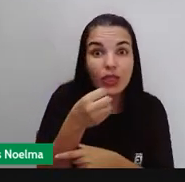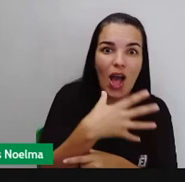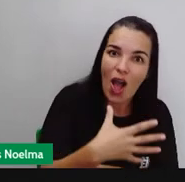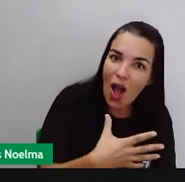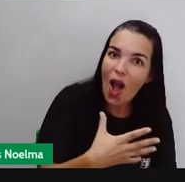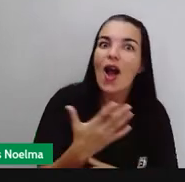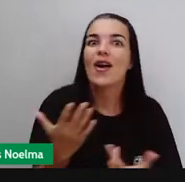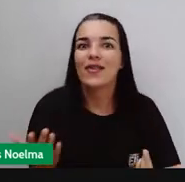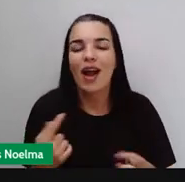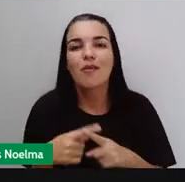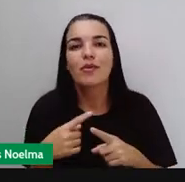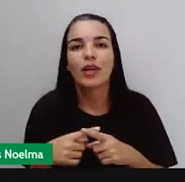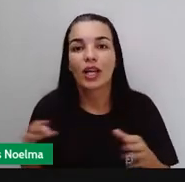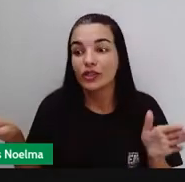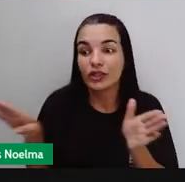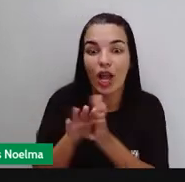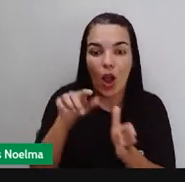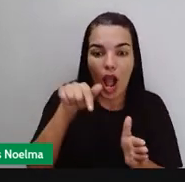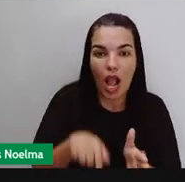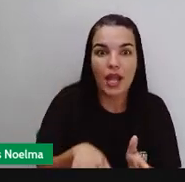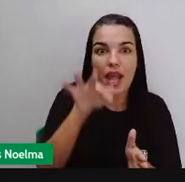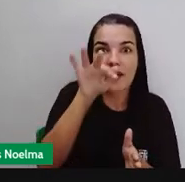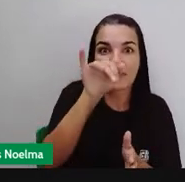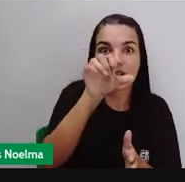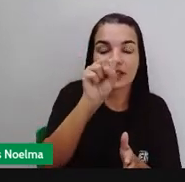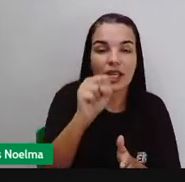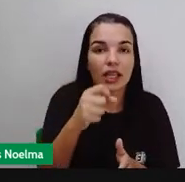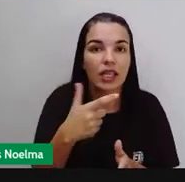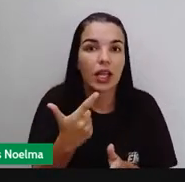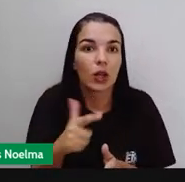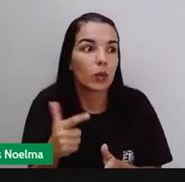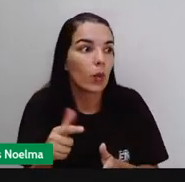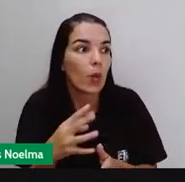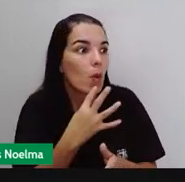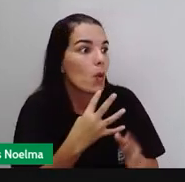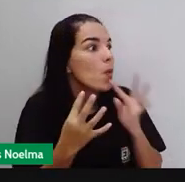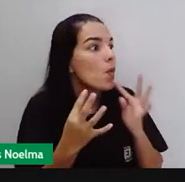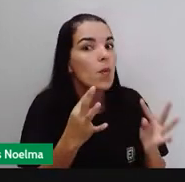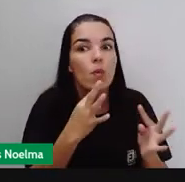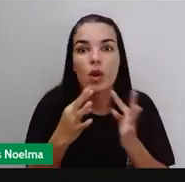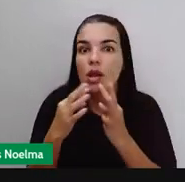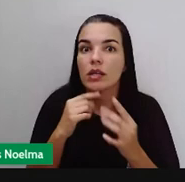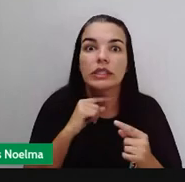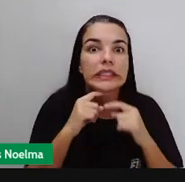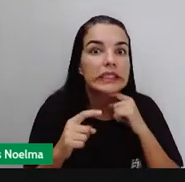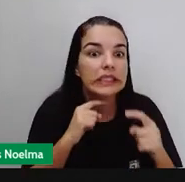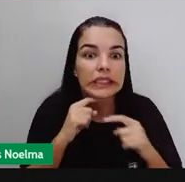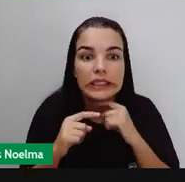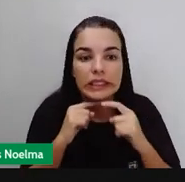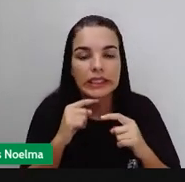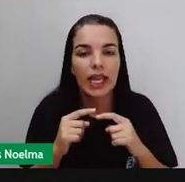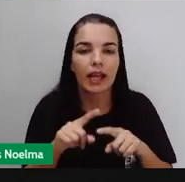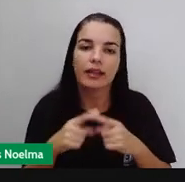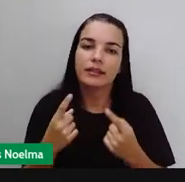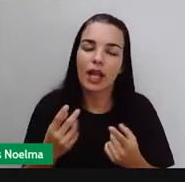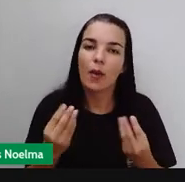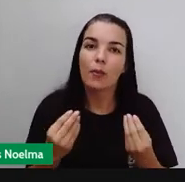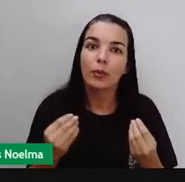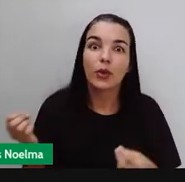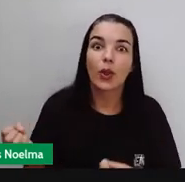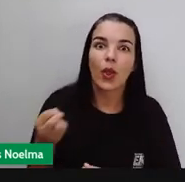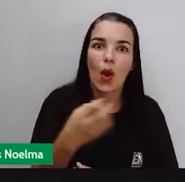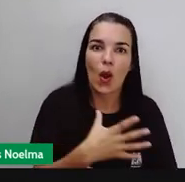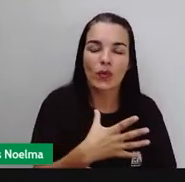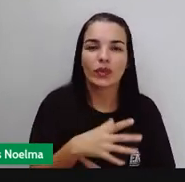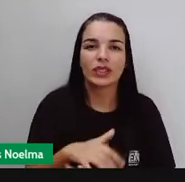não, ao chegar em uma região, numa cidade diferente ou numa região diferente, muitas vezes a gente não conhece ninguém. Então, é tudo muito